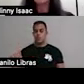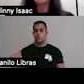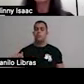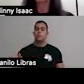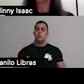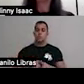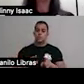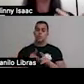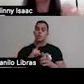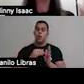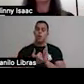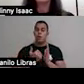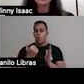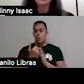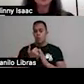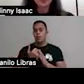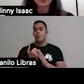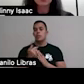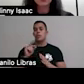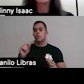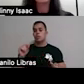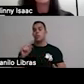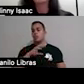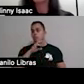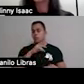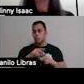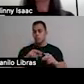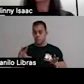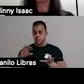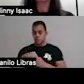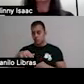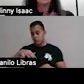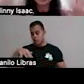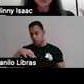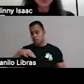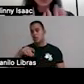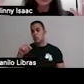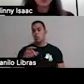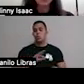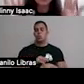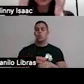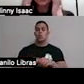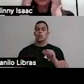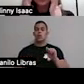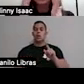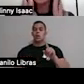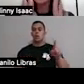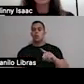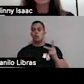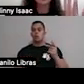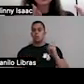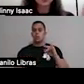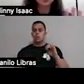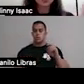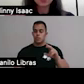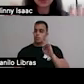fosforilação de F2-alfa em animais transgênicos, né, da doença de Alzheimer. Então, né, trazendo assim de maneira muito, muito, muito resumida, né,